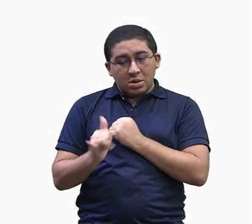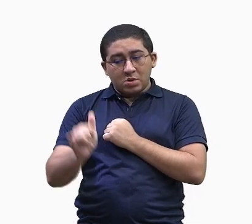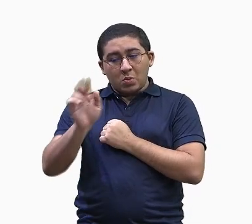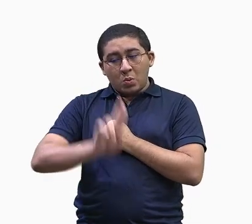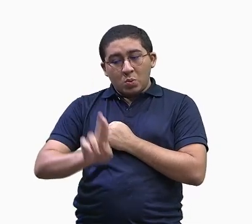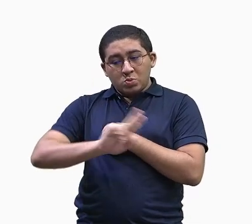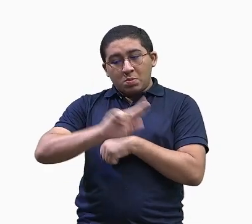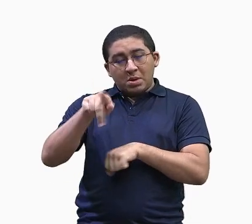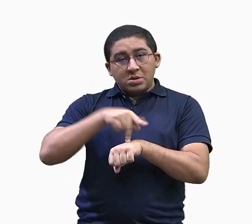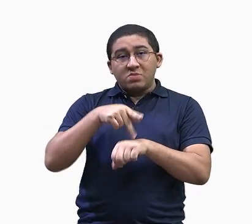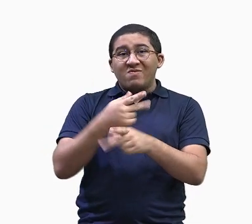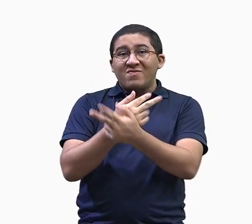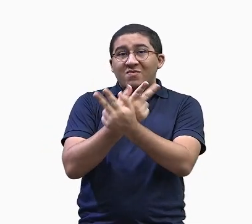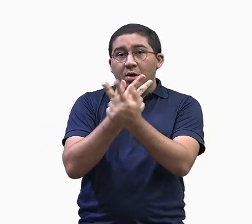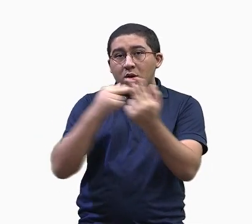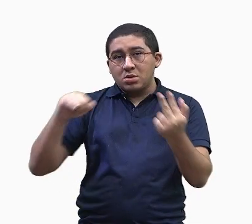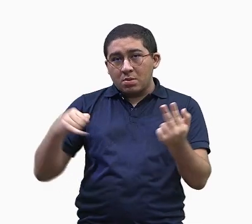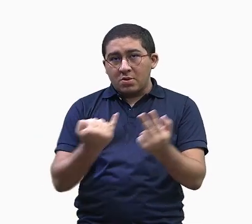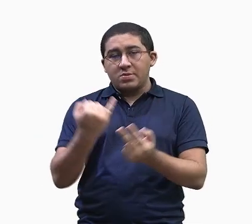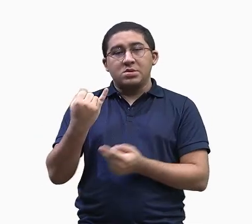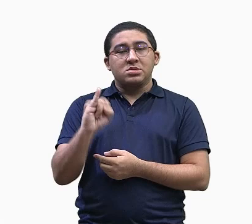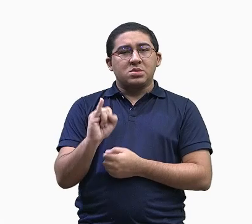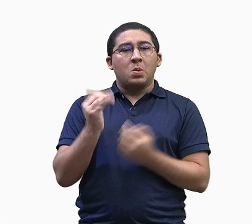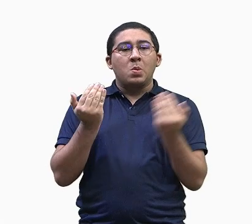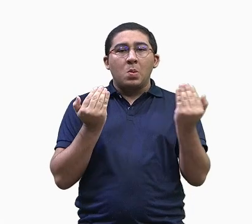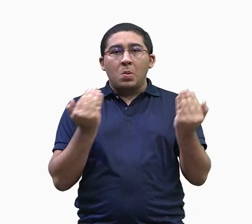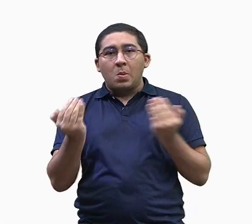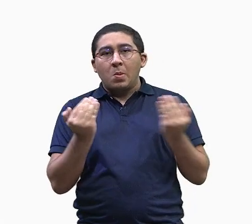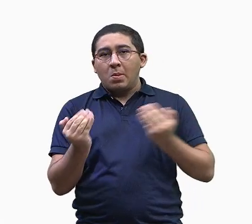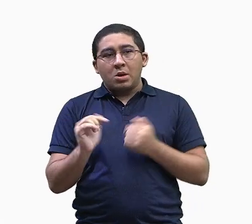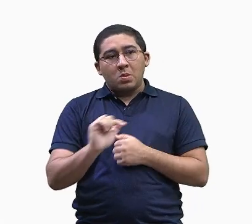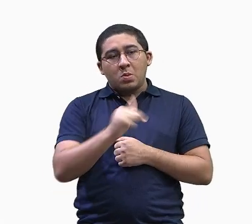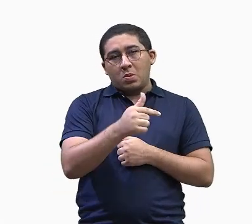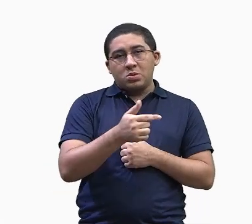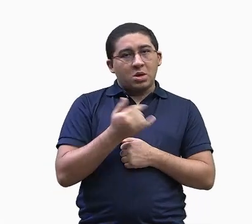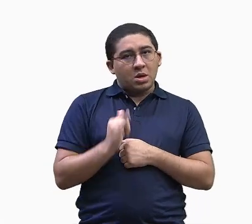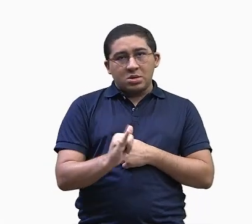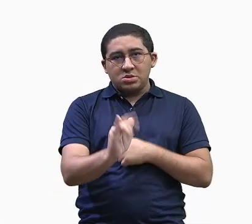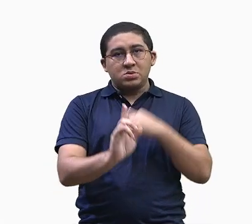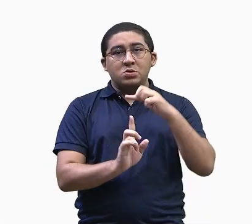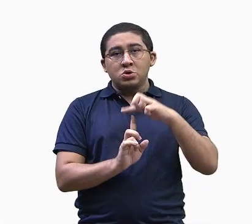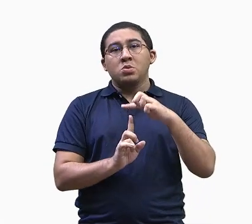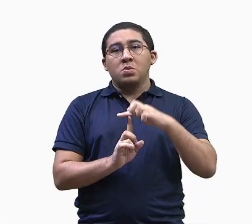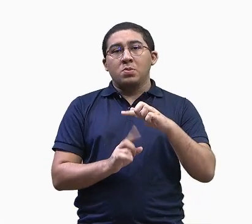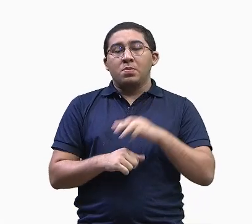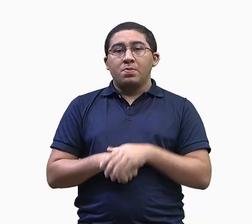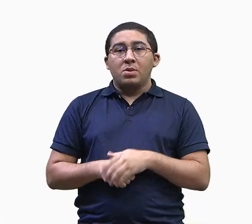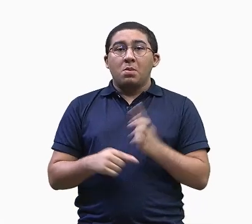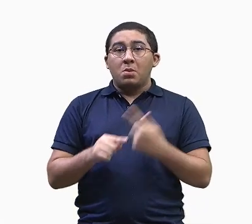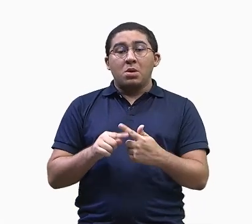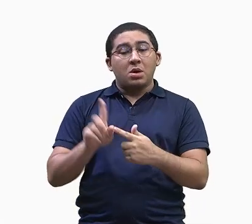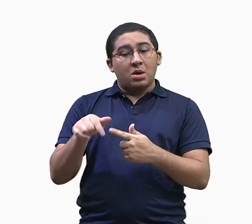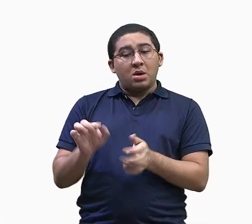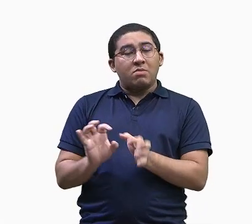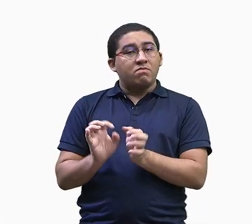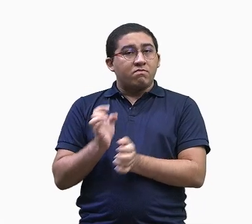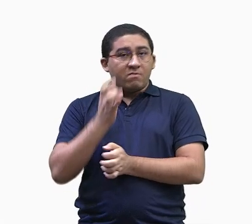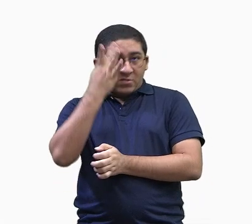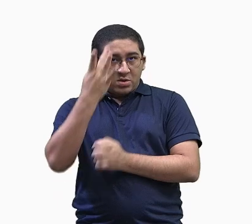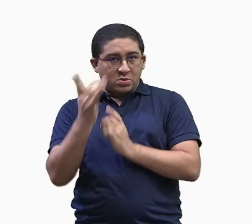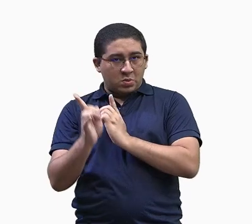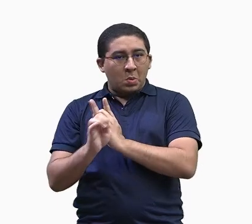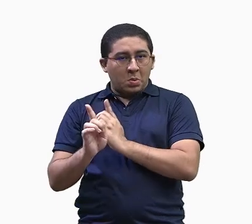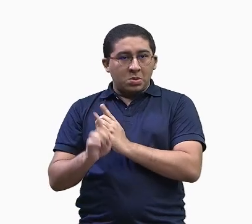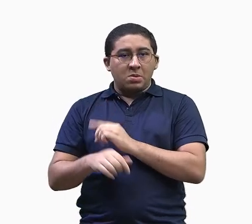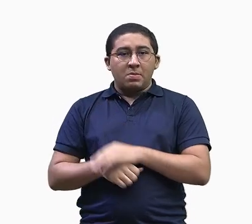né, principalmente quando a gente também compara com outras fontes de energia, por conta desta disponibilidade. A